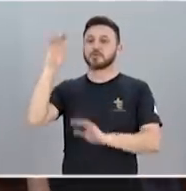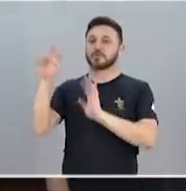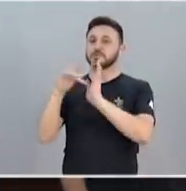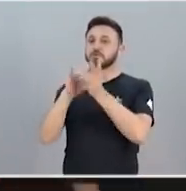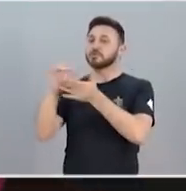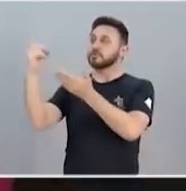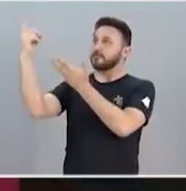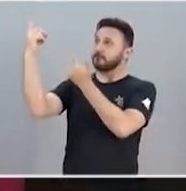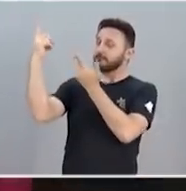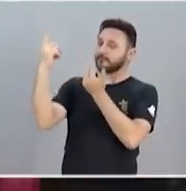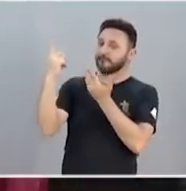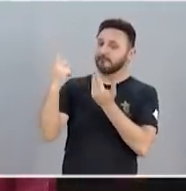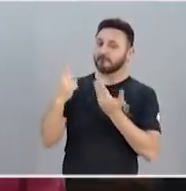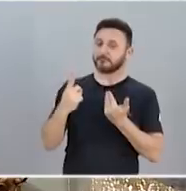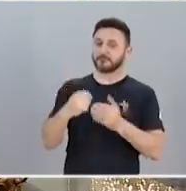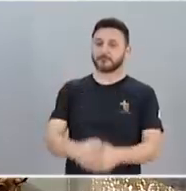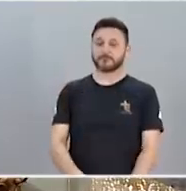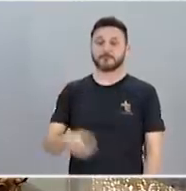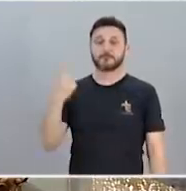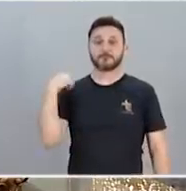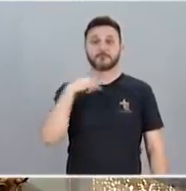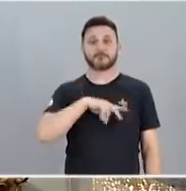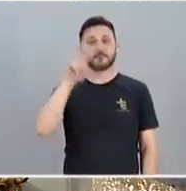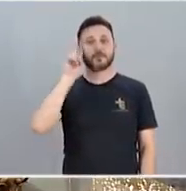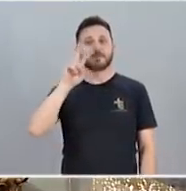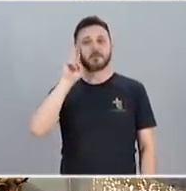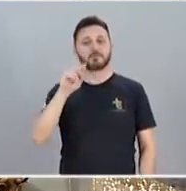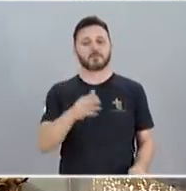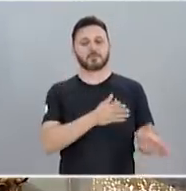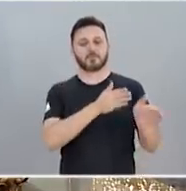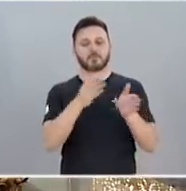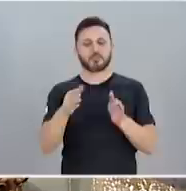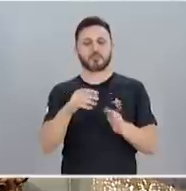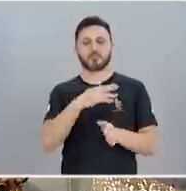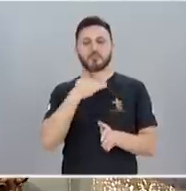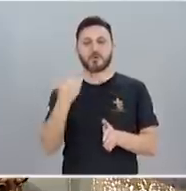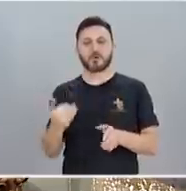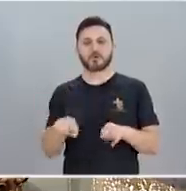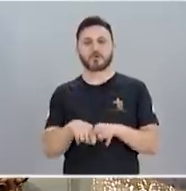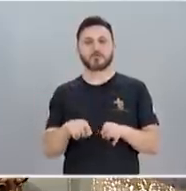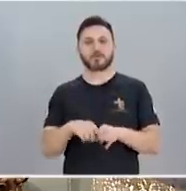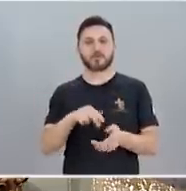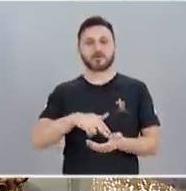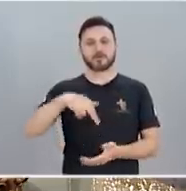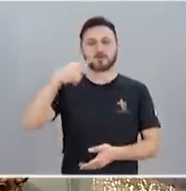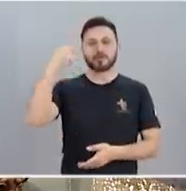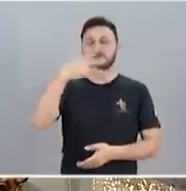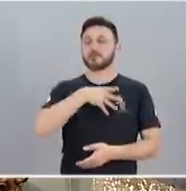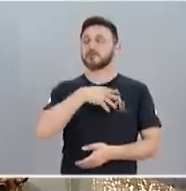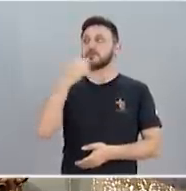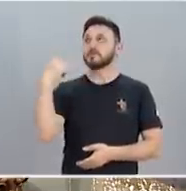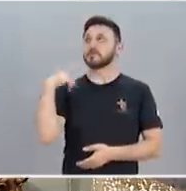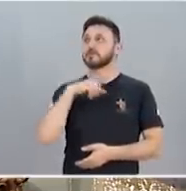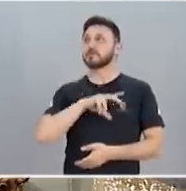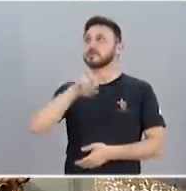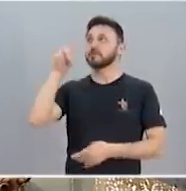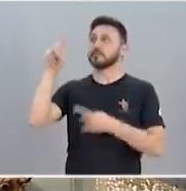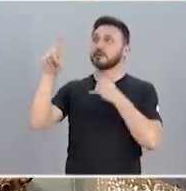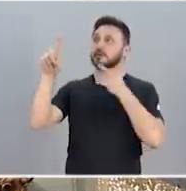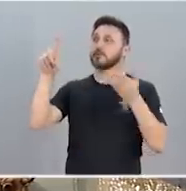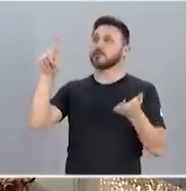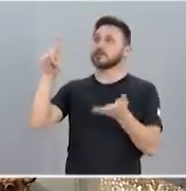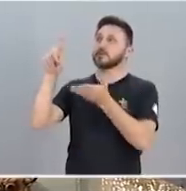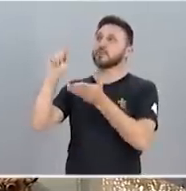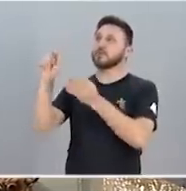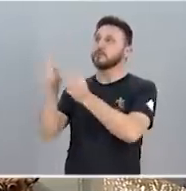ressurreição. Vinde, Senhor Jesus. Celebrando, pois, a memória da morte e a ressurreição do vosso Filho, nós vos